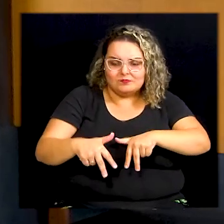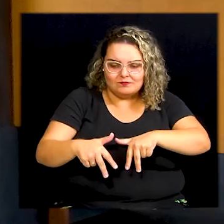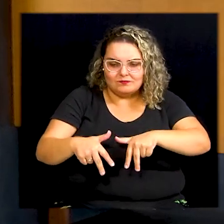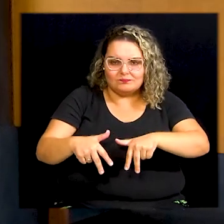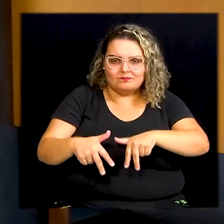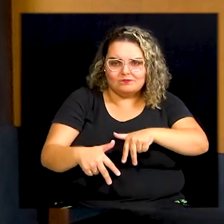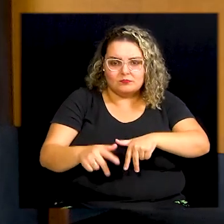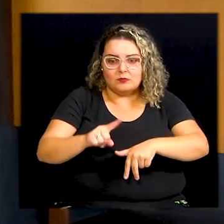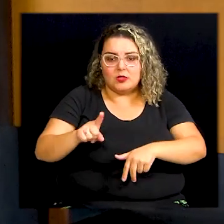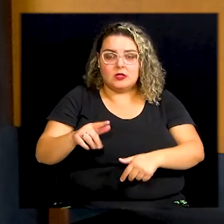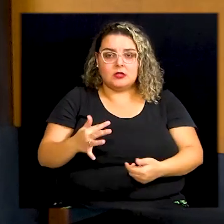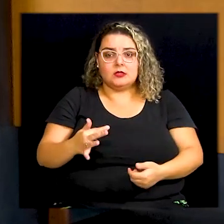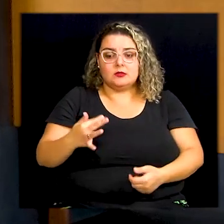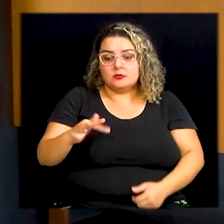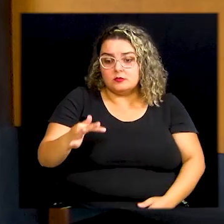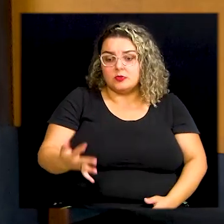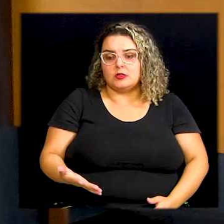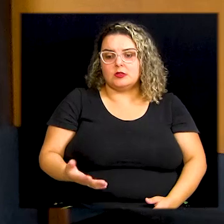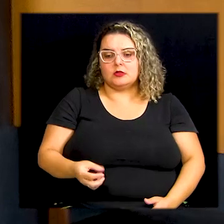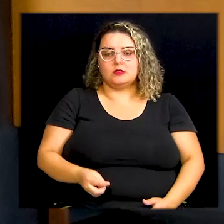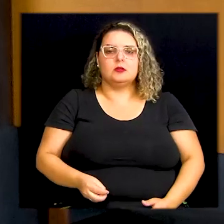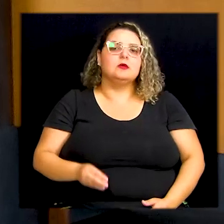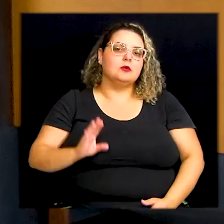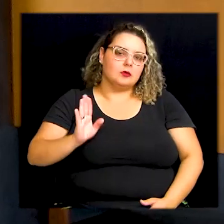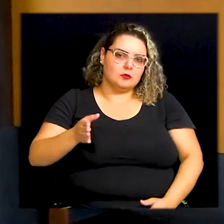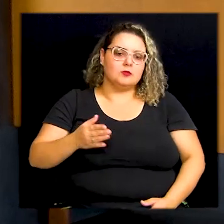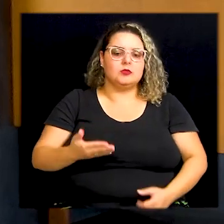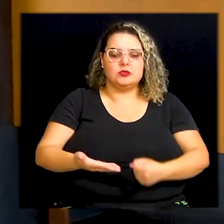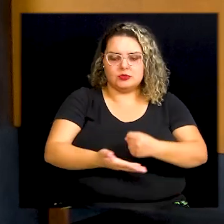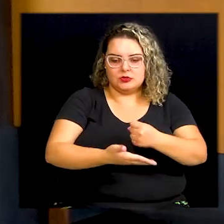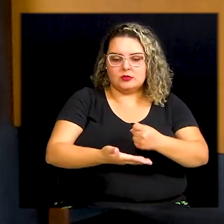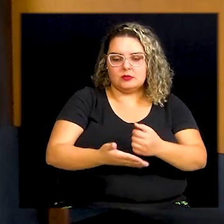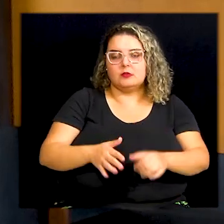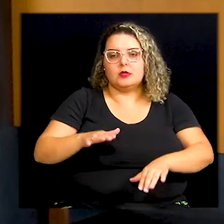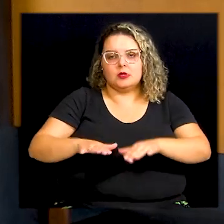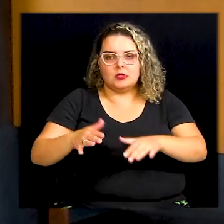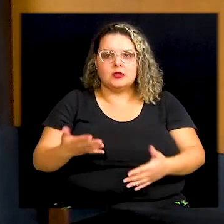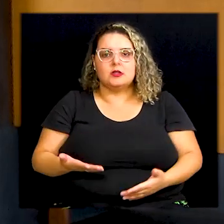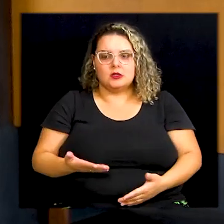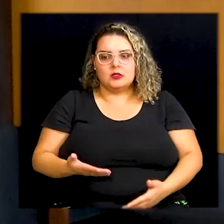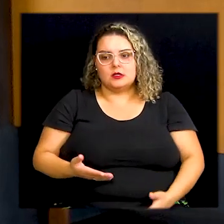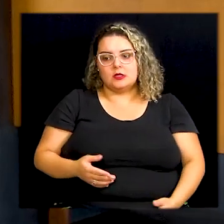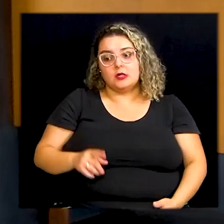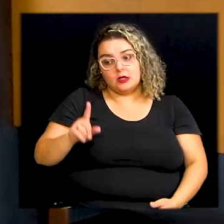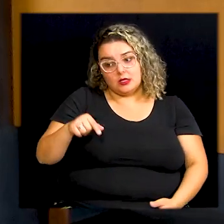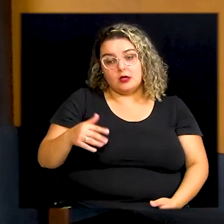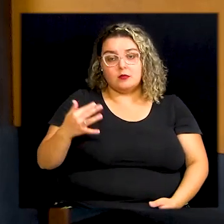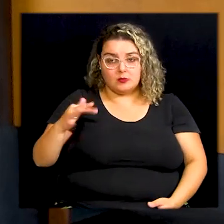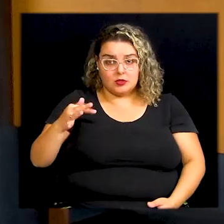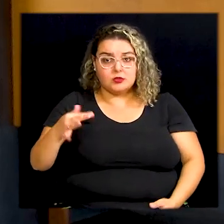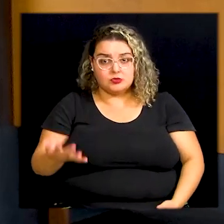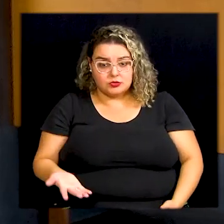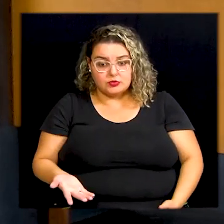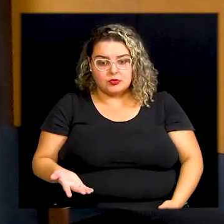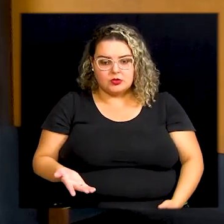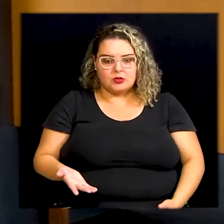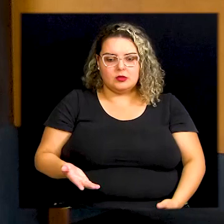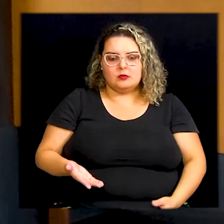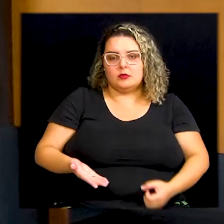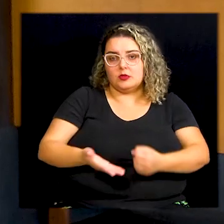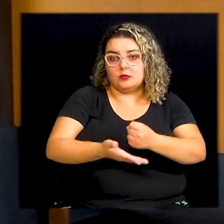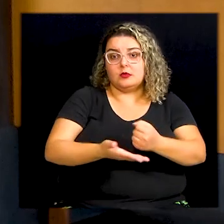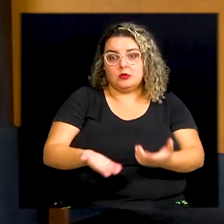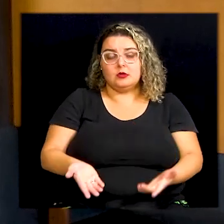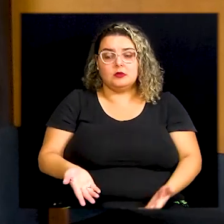corpo para não se machucar, né, e como eu já tinha vindo da base, às vezes a a tendência é ir como se fosse um jogador